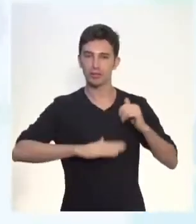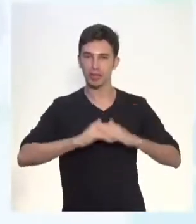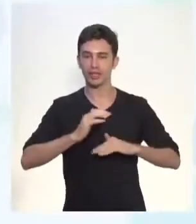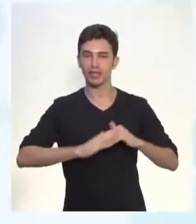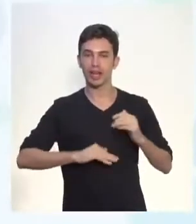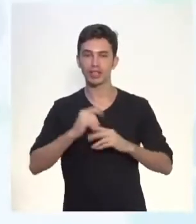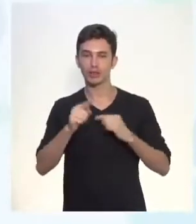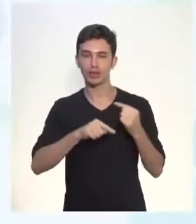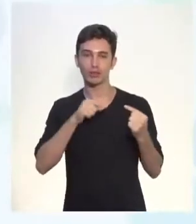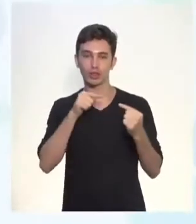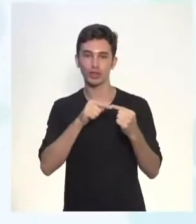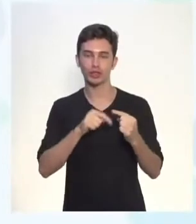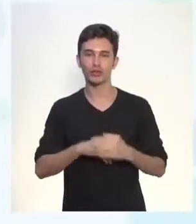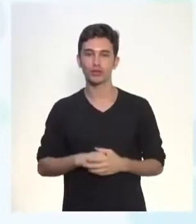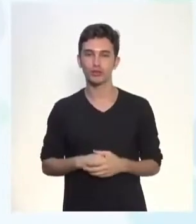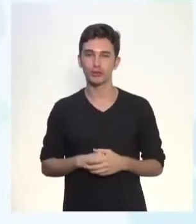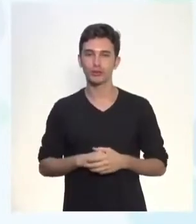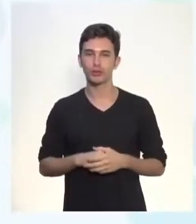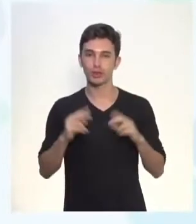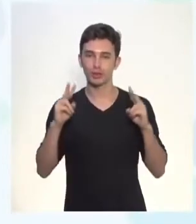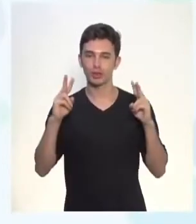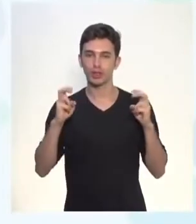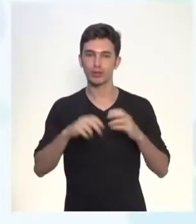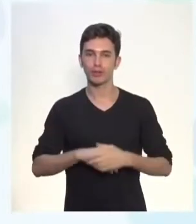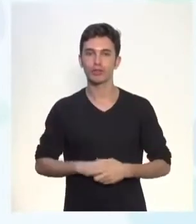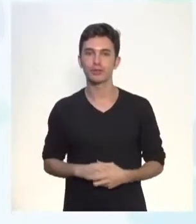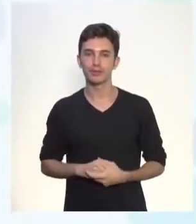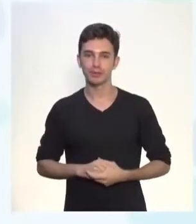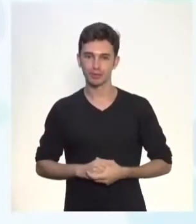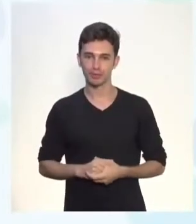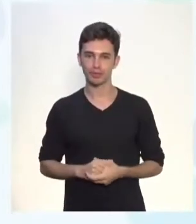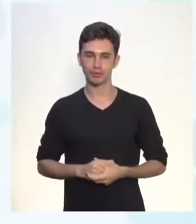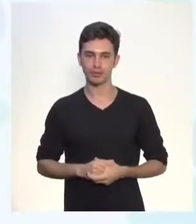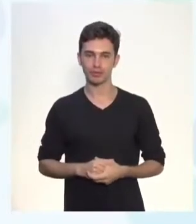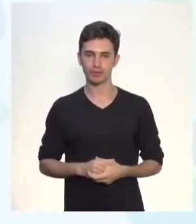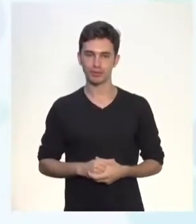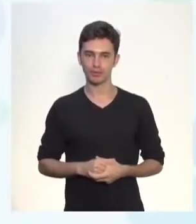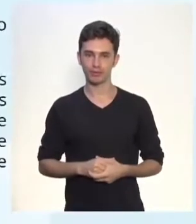habilidades e o objetivo. Por favor, na tela.